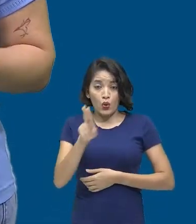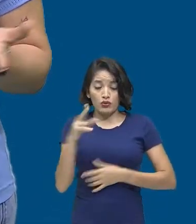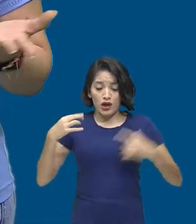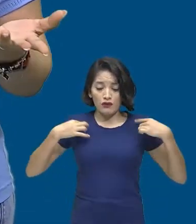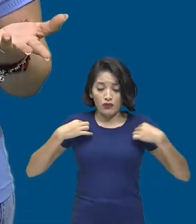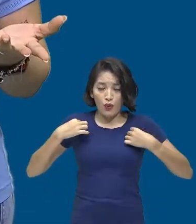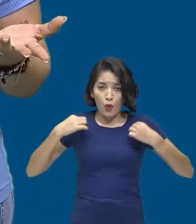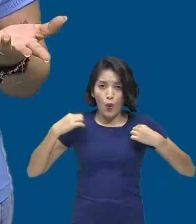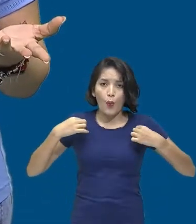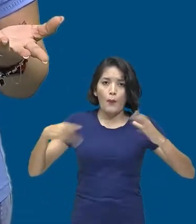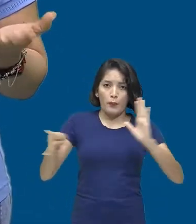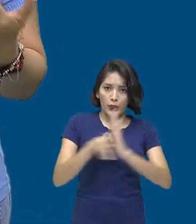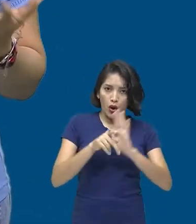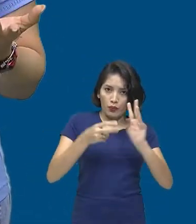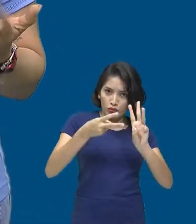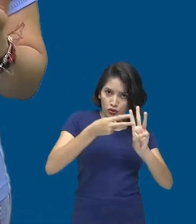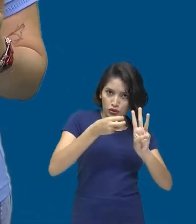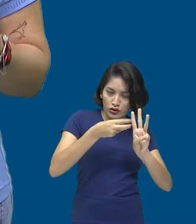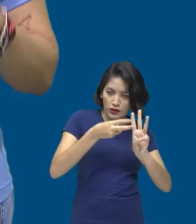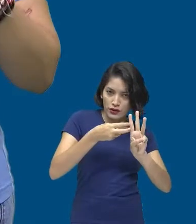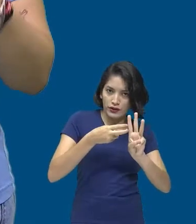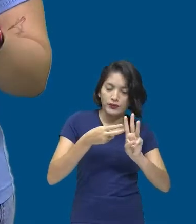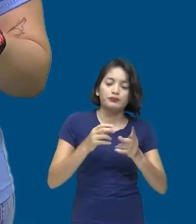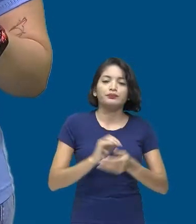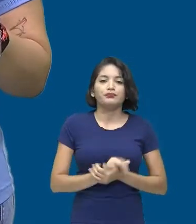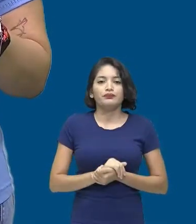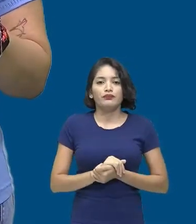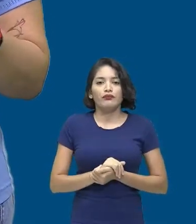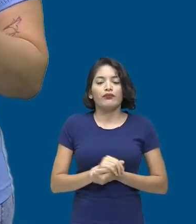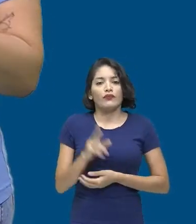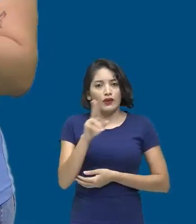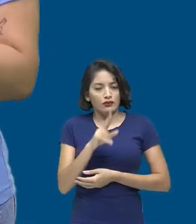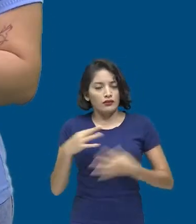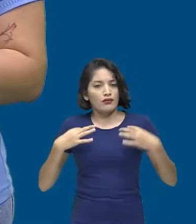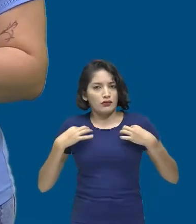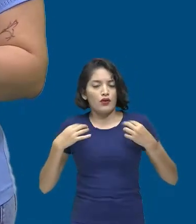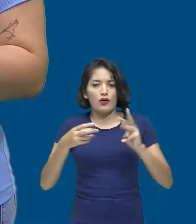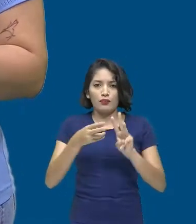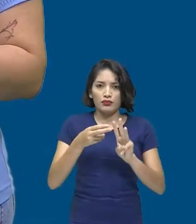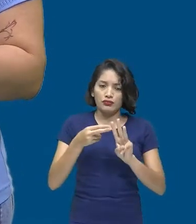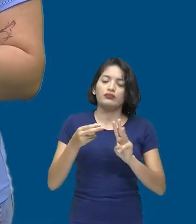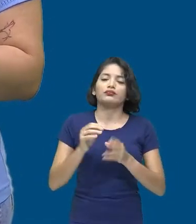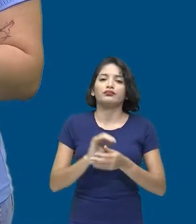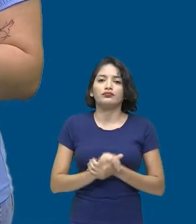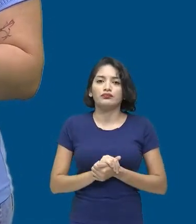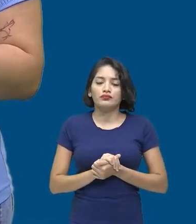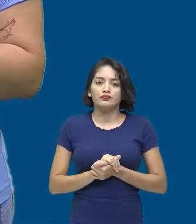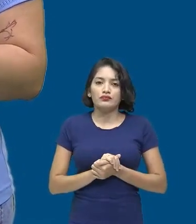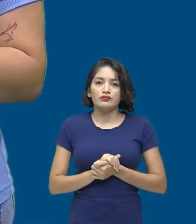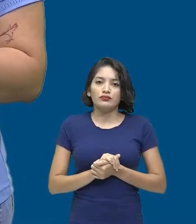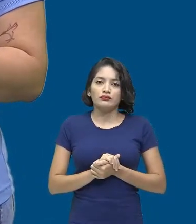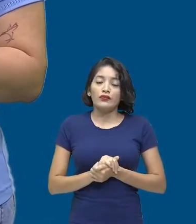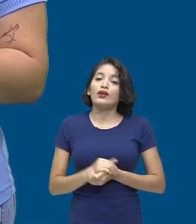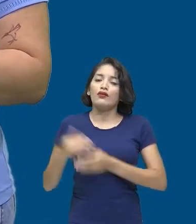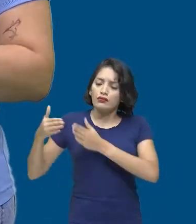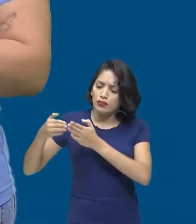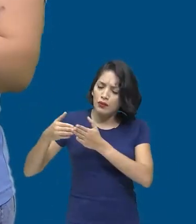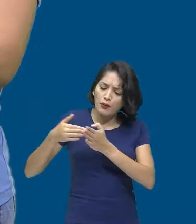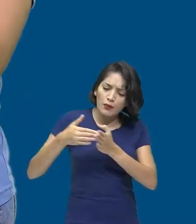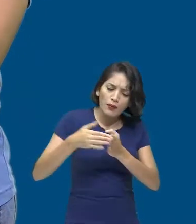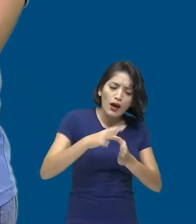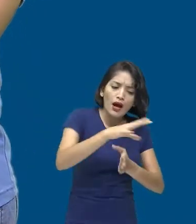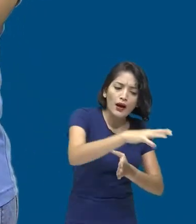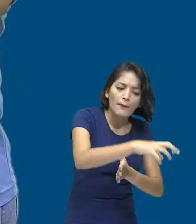indígenas, né? Imagina. Eles se fantasiaram de indígenas e foram pegar para as embarcações inglesas